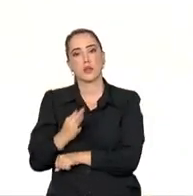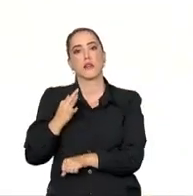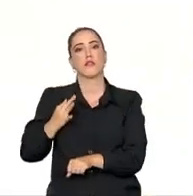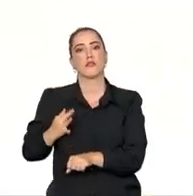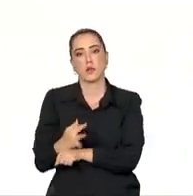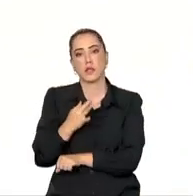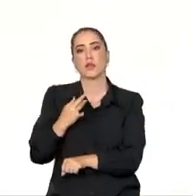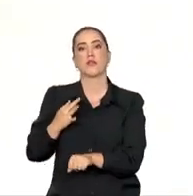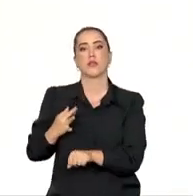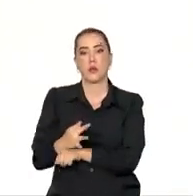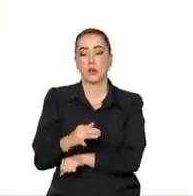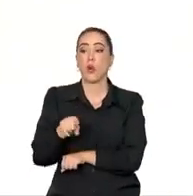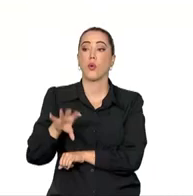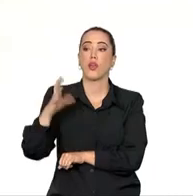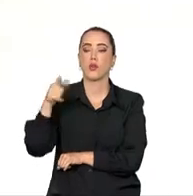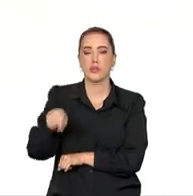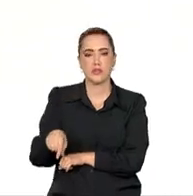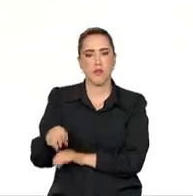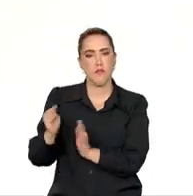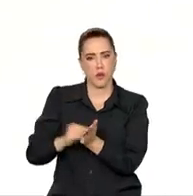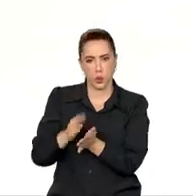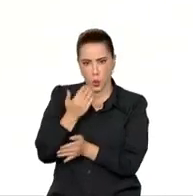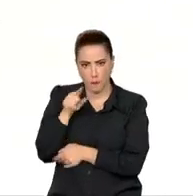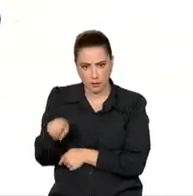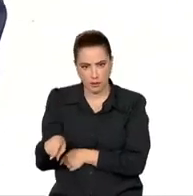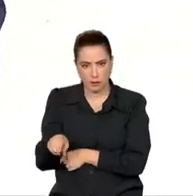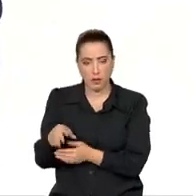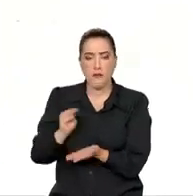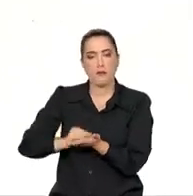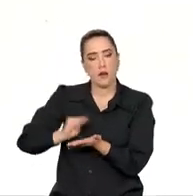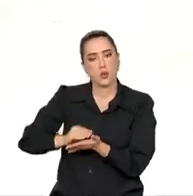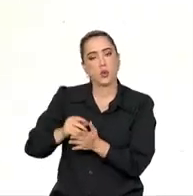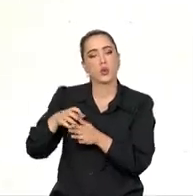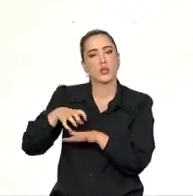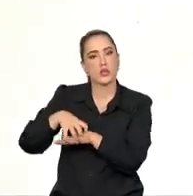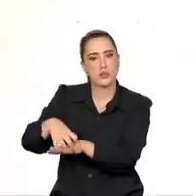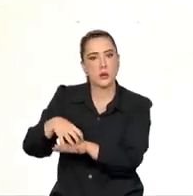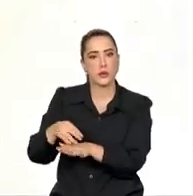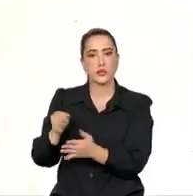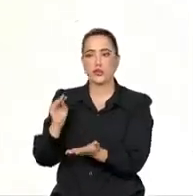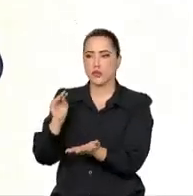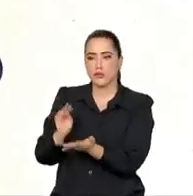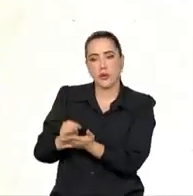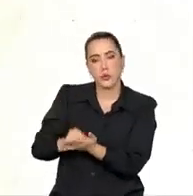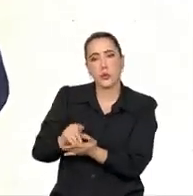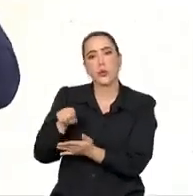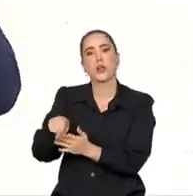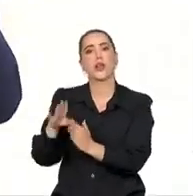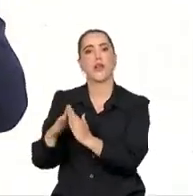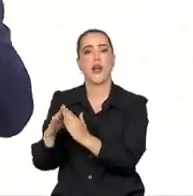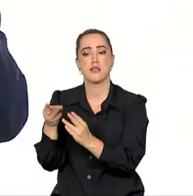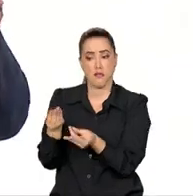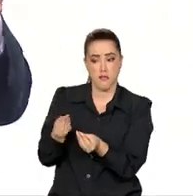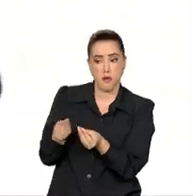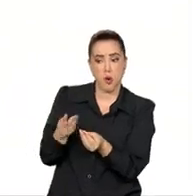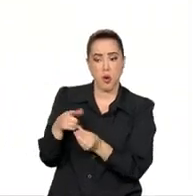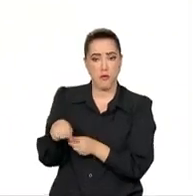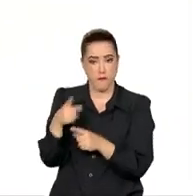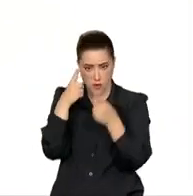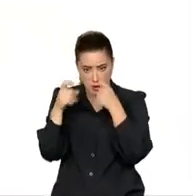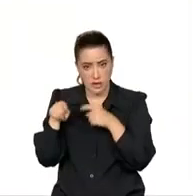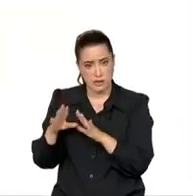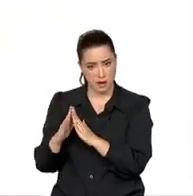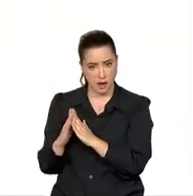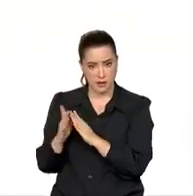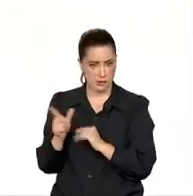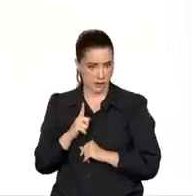casa? É alimento? É falta de condição de transporte? Eu acho que se as duas redes trabalharmos